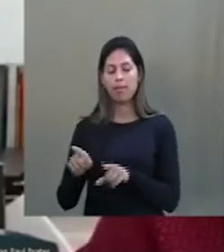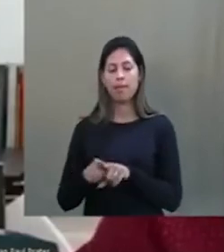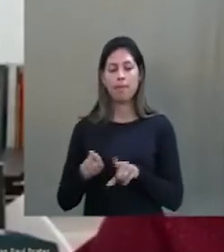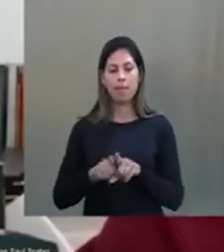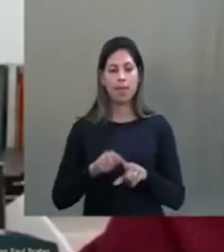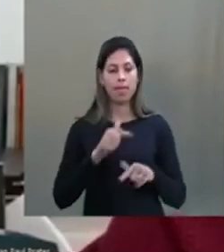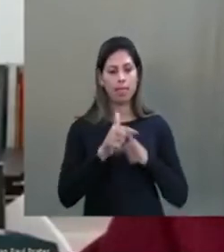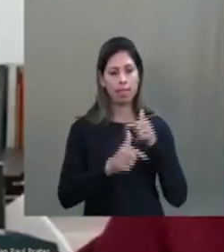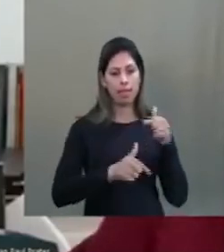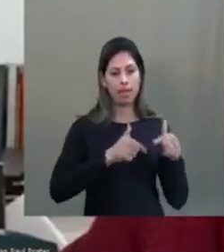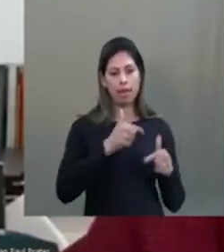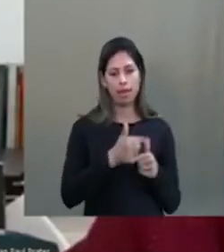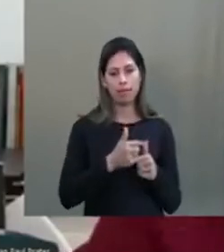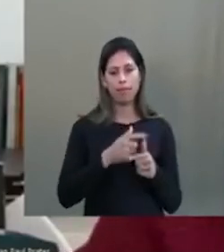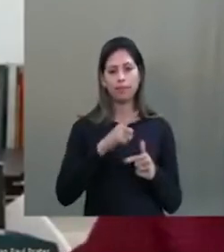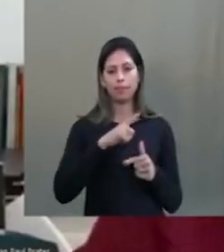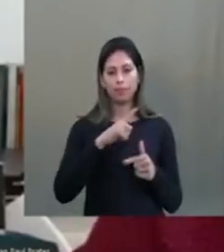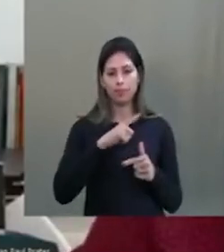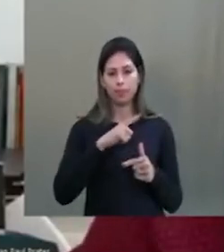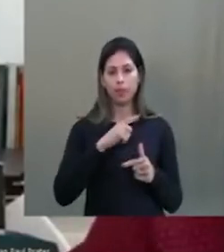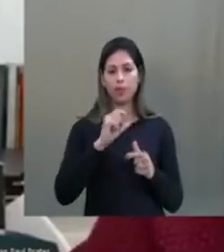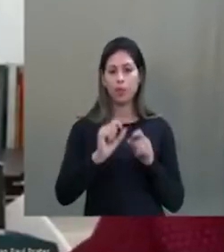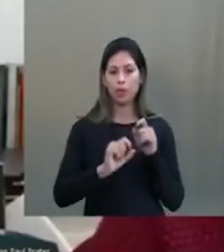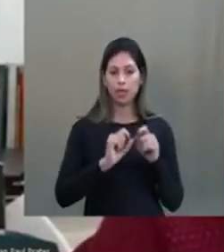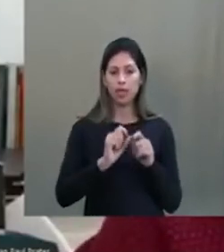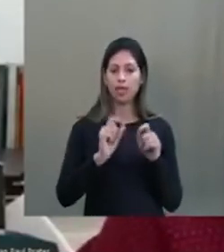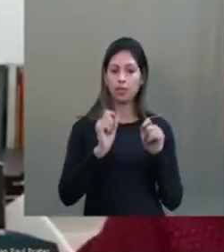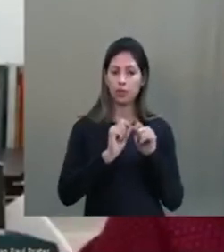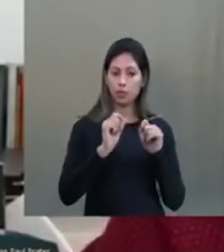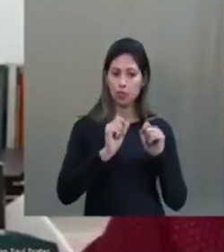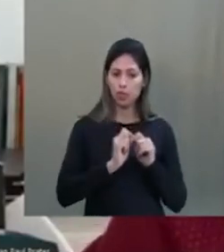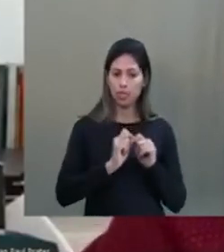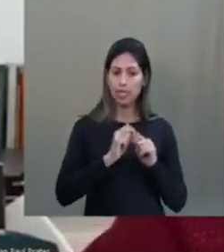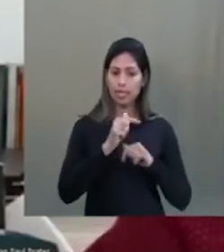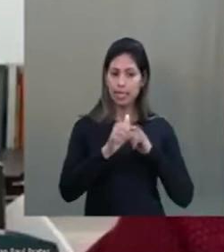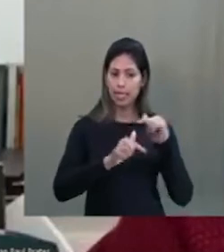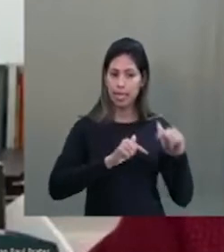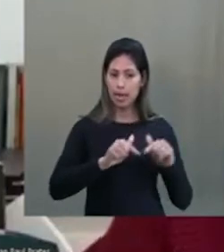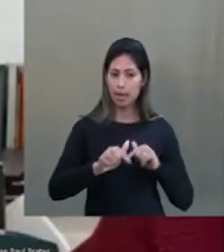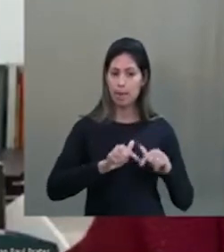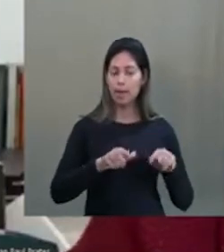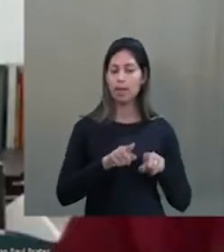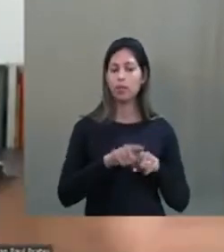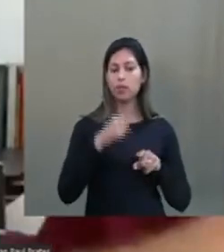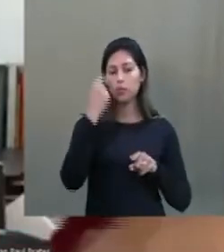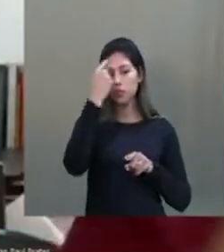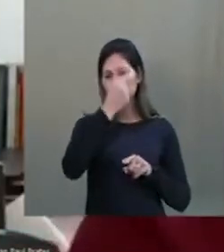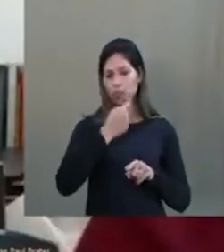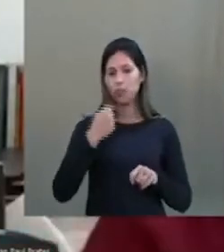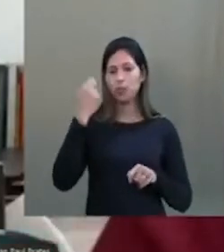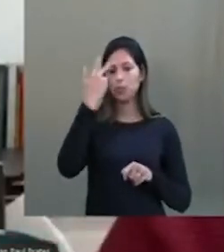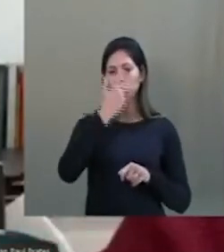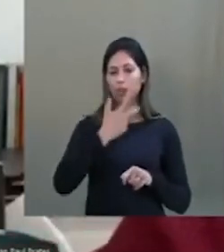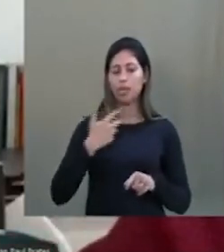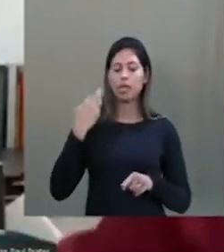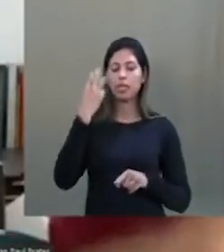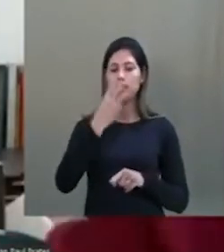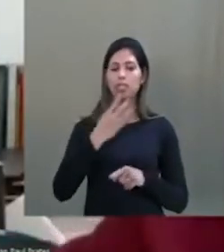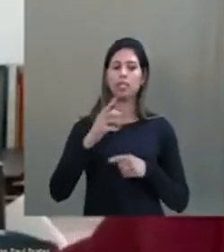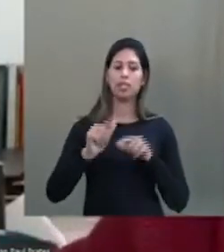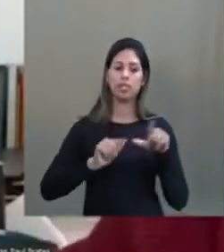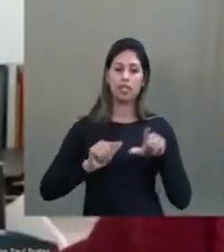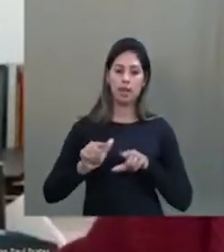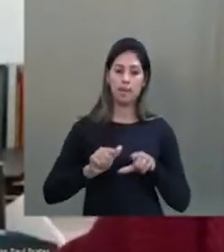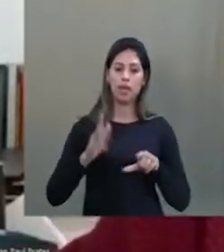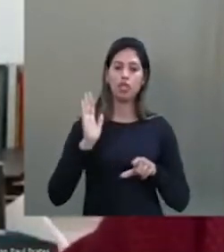empregados, regime de tempo parcial, regime especial de compensação de jornada de trabalho por meio de banco de horas, enfim, todas essas liberação de